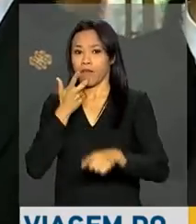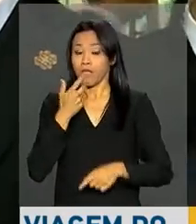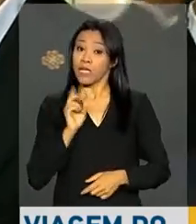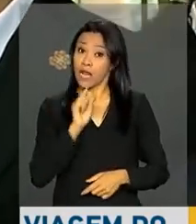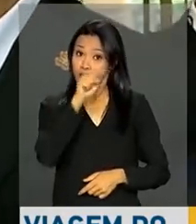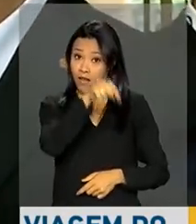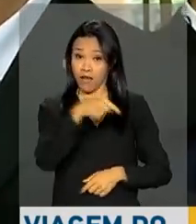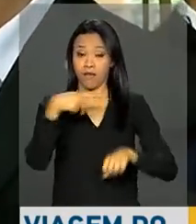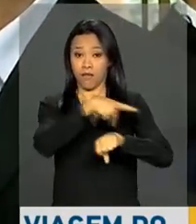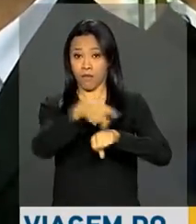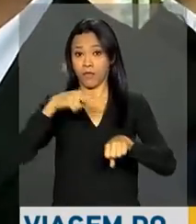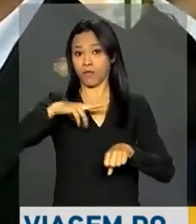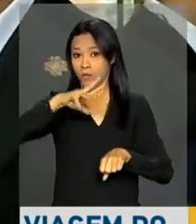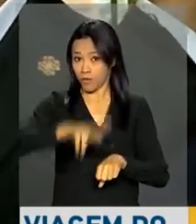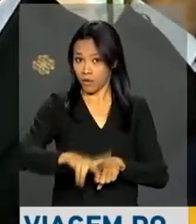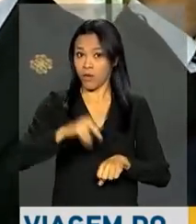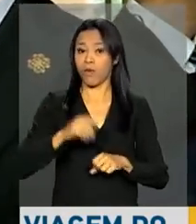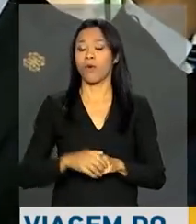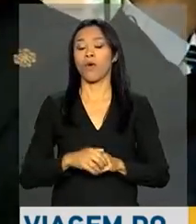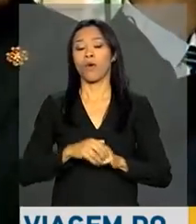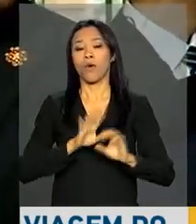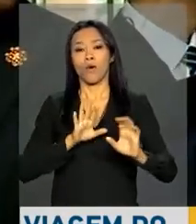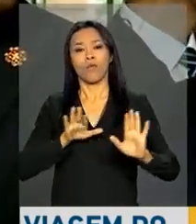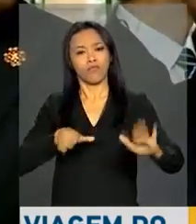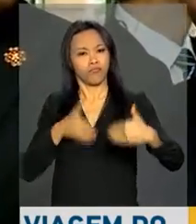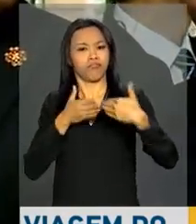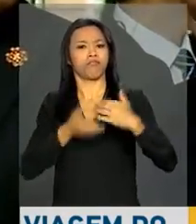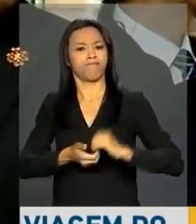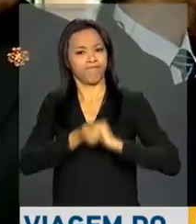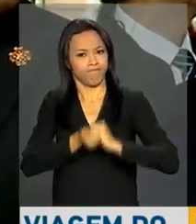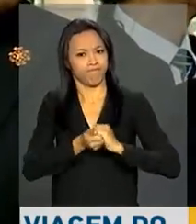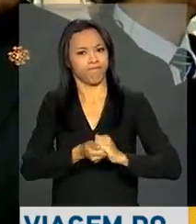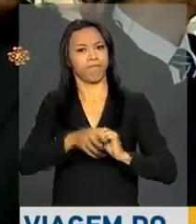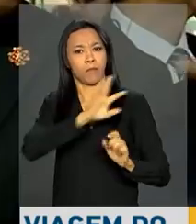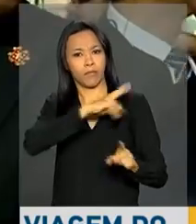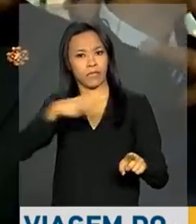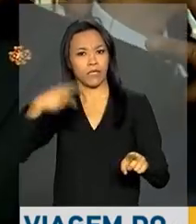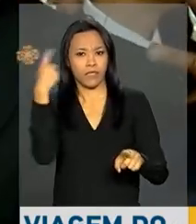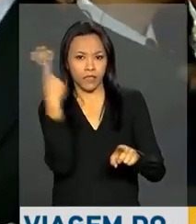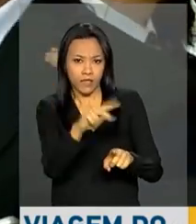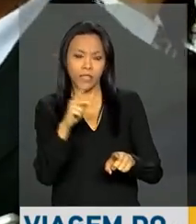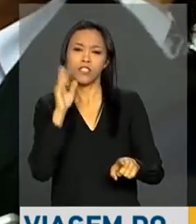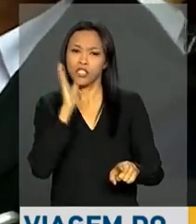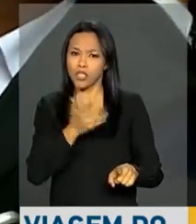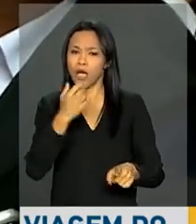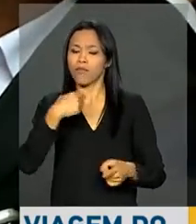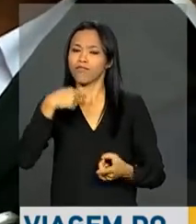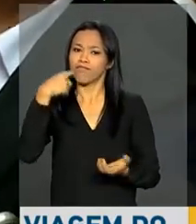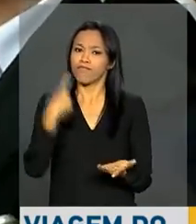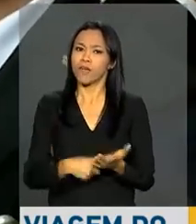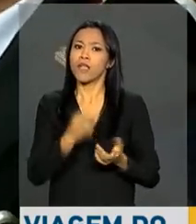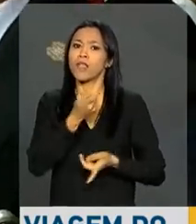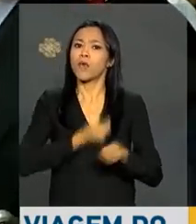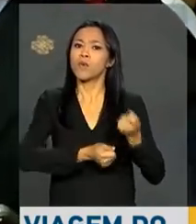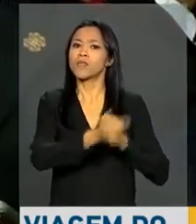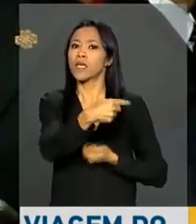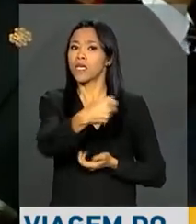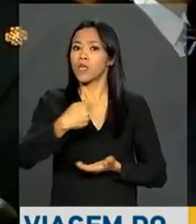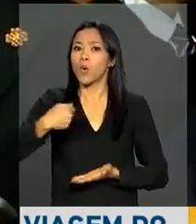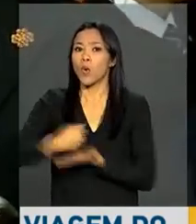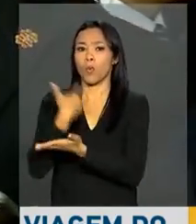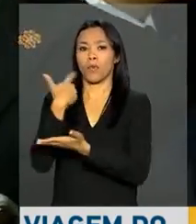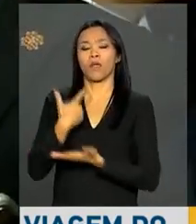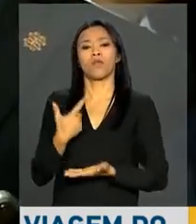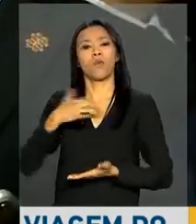de Portugal me recebeu e confirmou algo que já vinha sendo negociado, que é a compra de aviões da